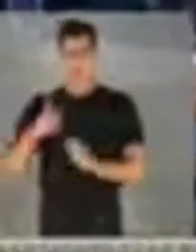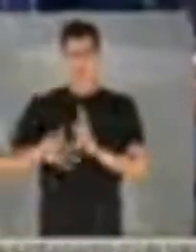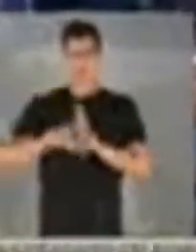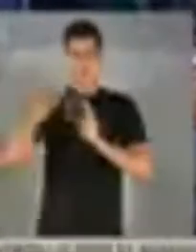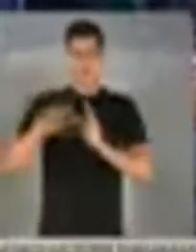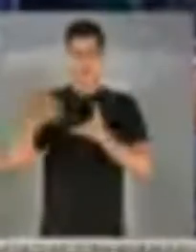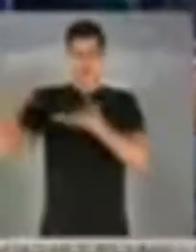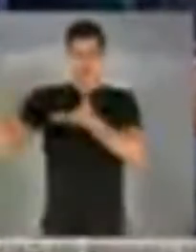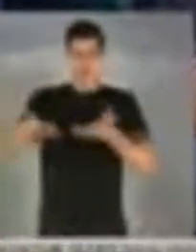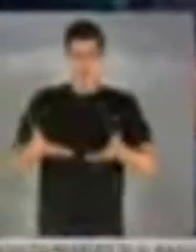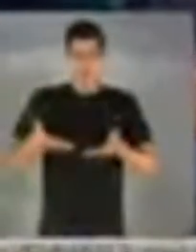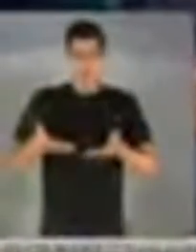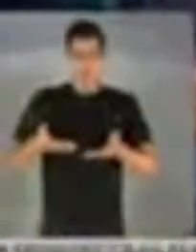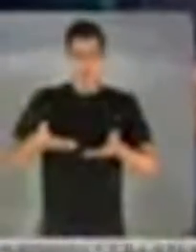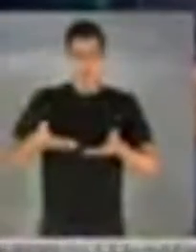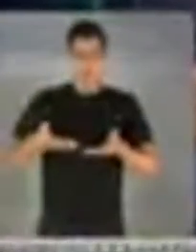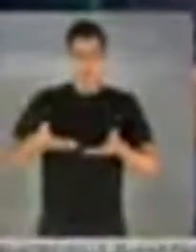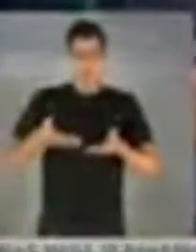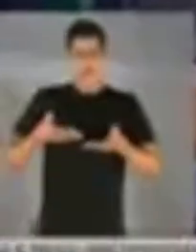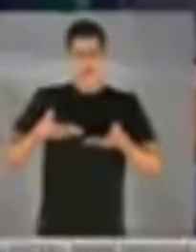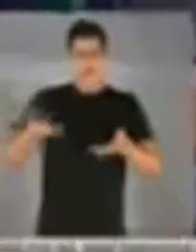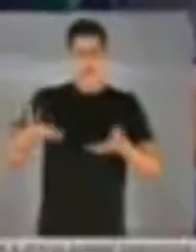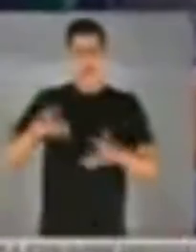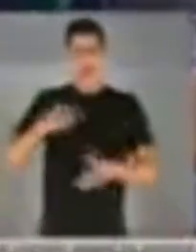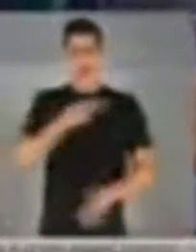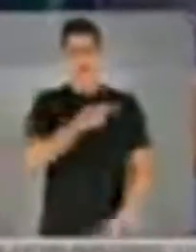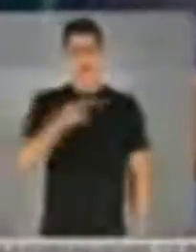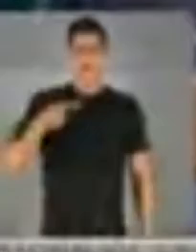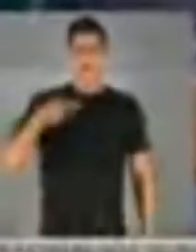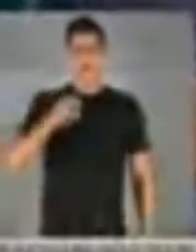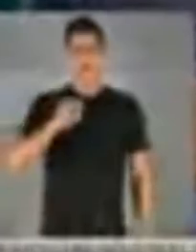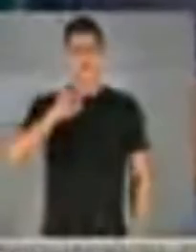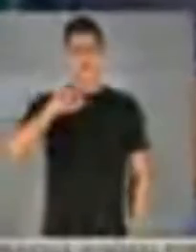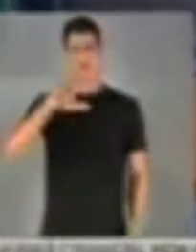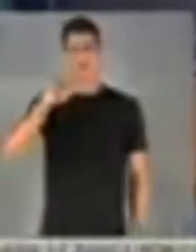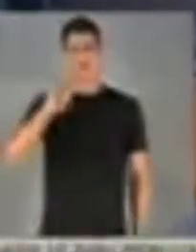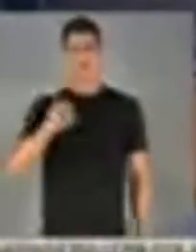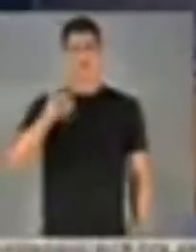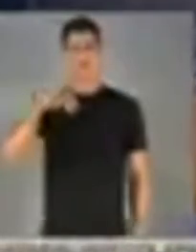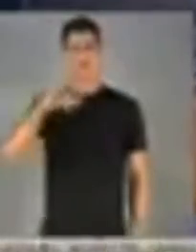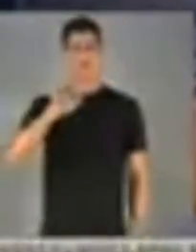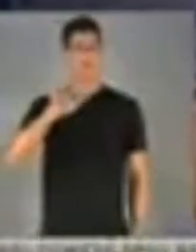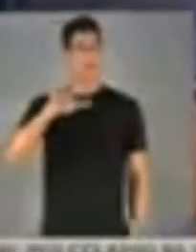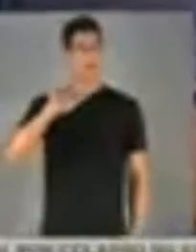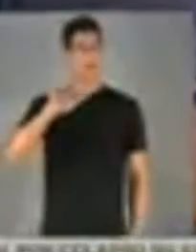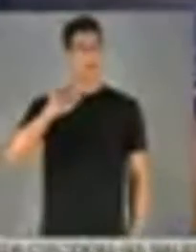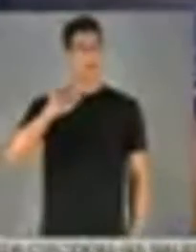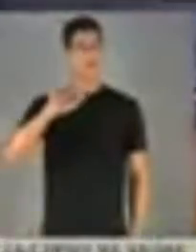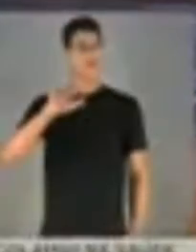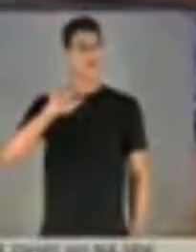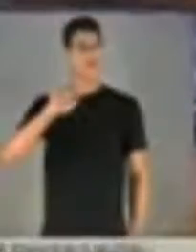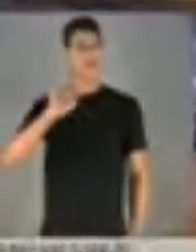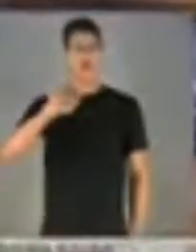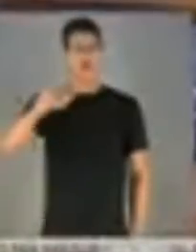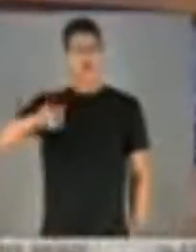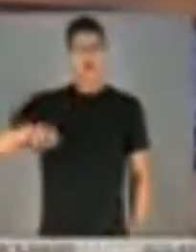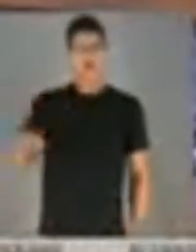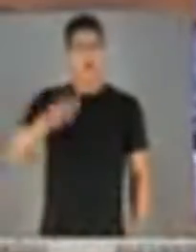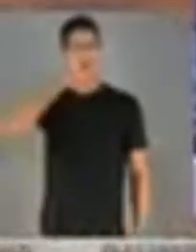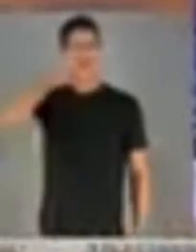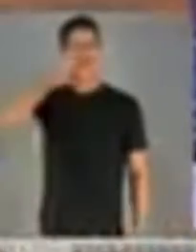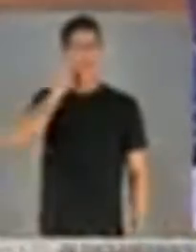requerimento para a convite ao pastor Silas Malafaia, porque foi dito aqui que